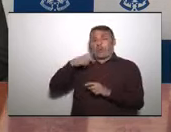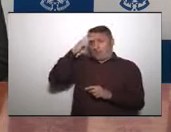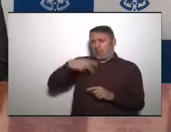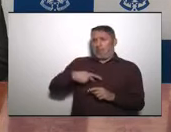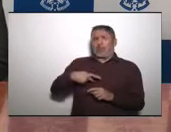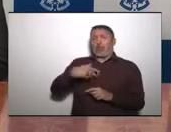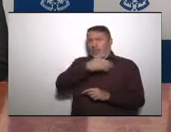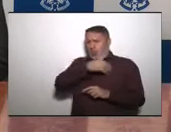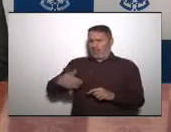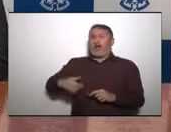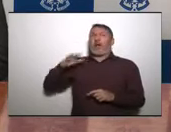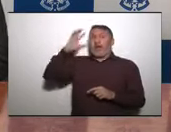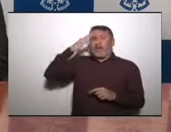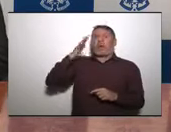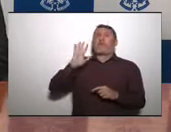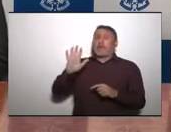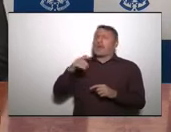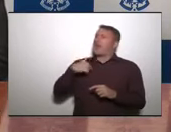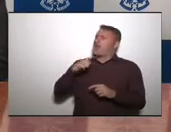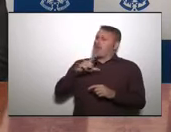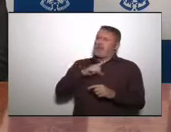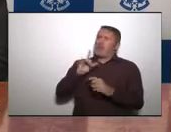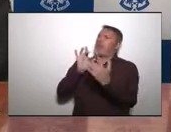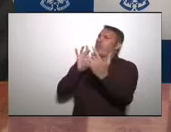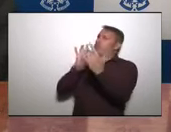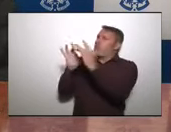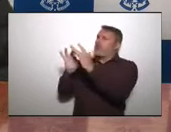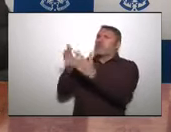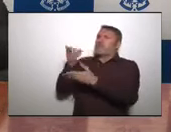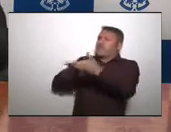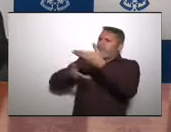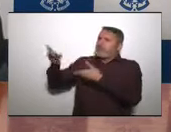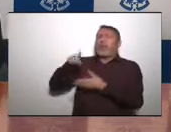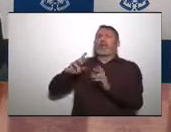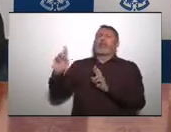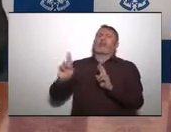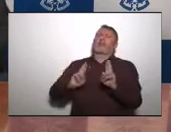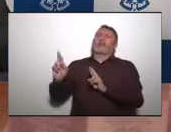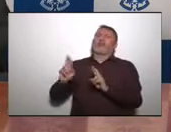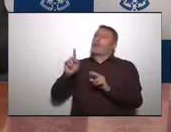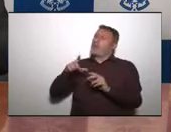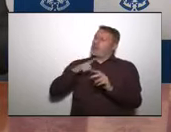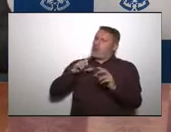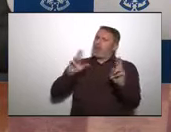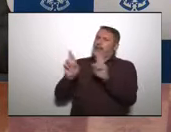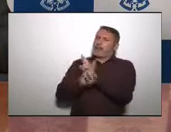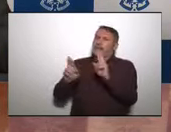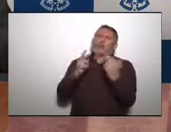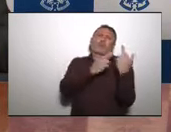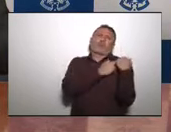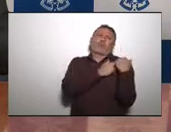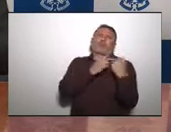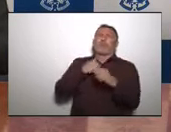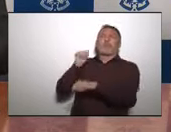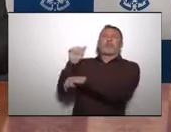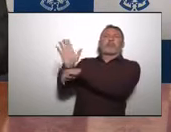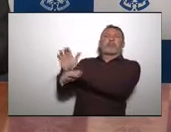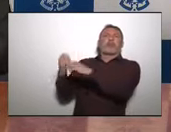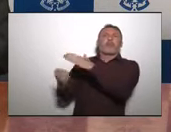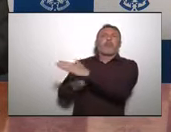do governo, mas é uma ação que tem que ter corresponsabilidades, tá certo? Assim,